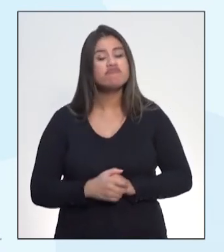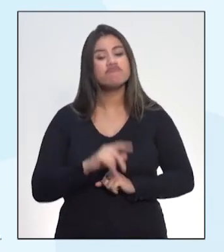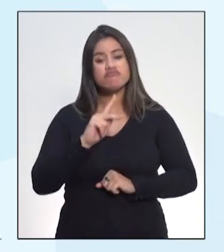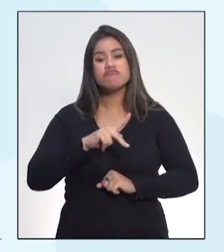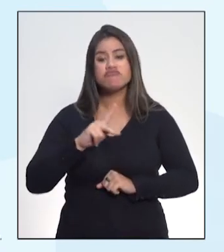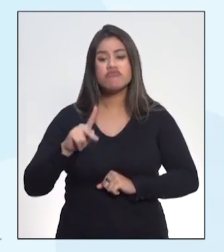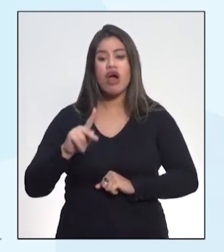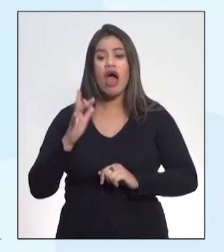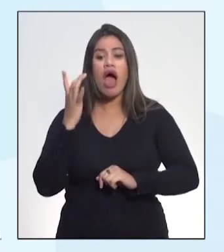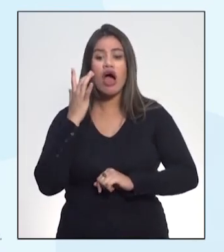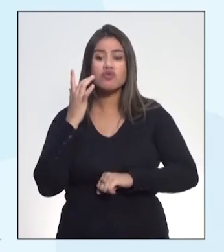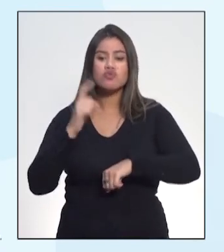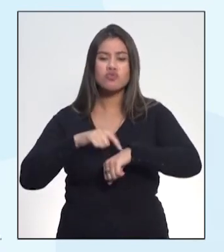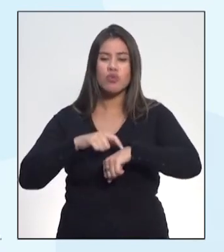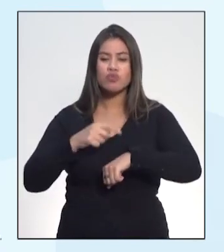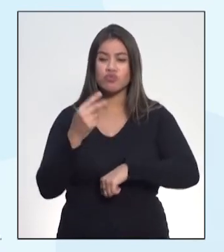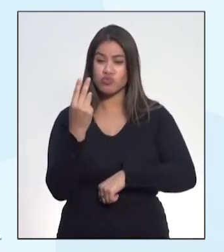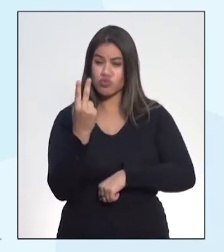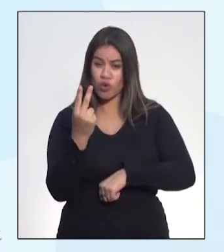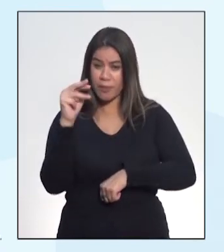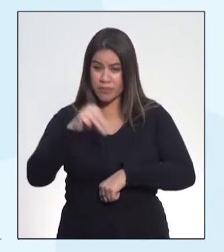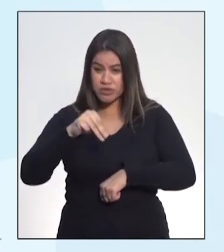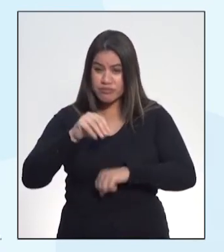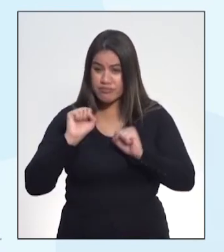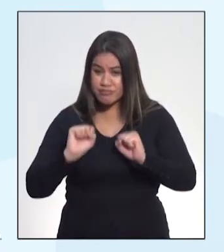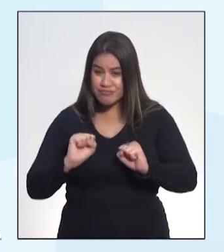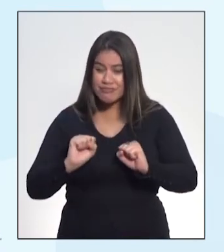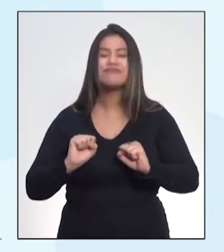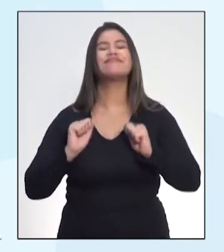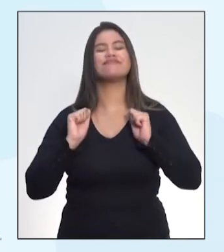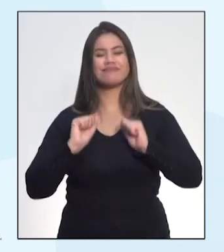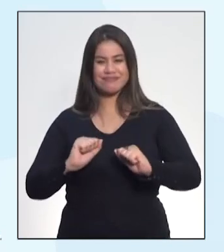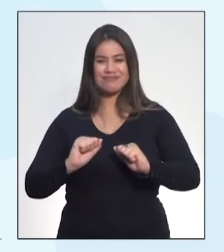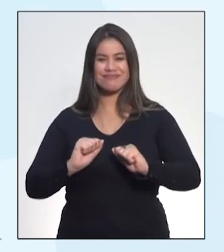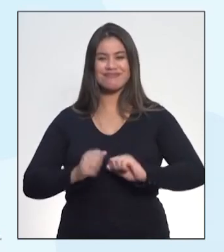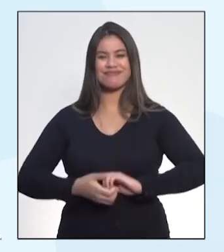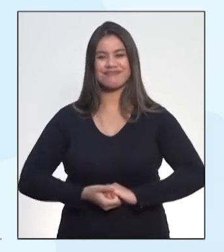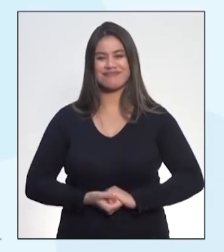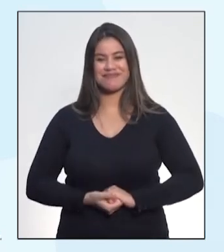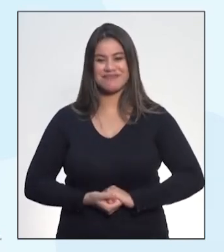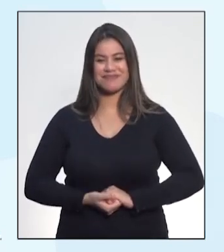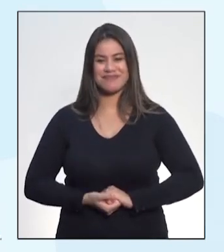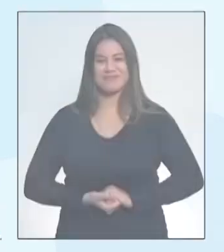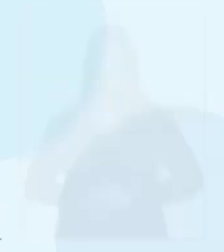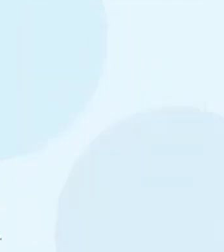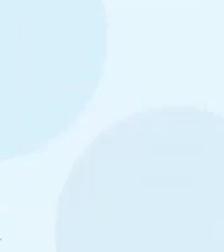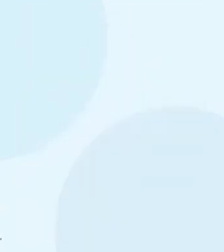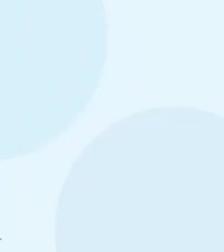nossos alunos terão 2 minutos. Então, 2 minutos a partir de agora. Boa sorte.